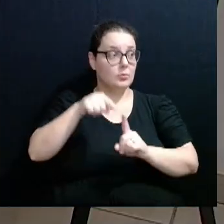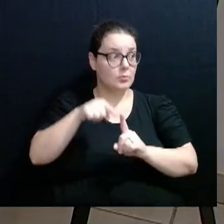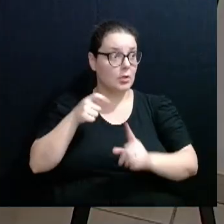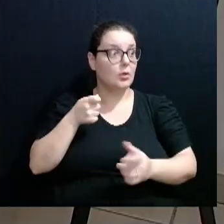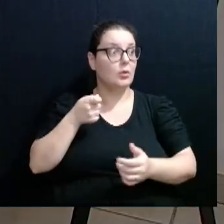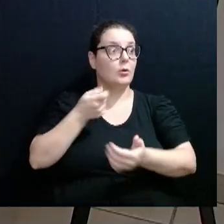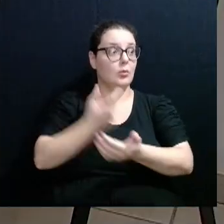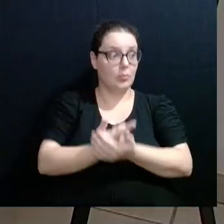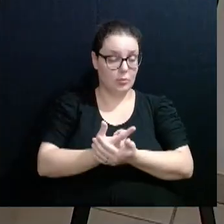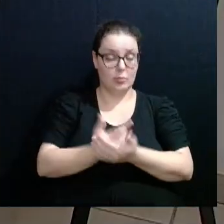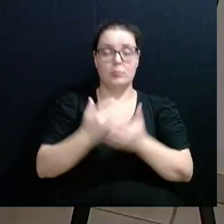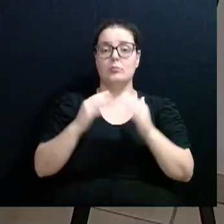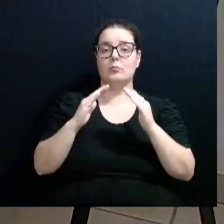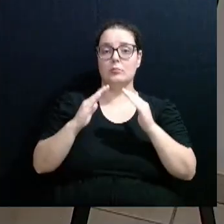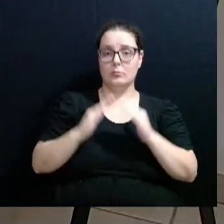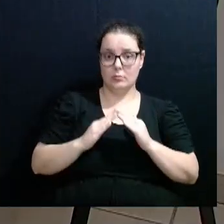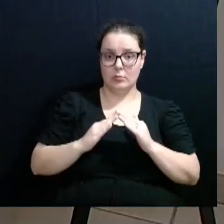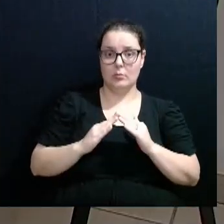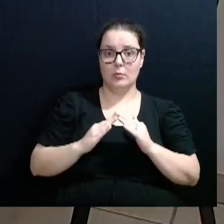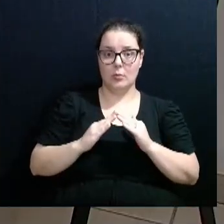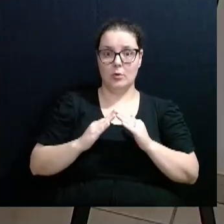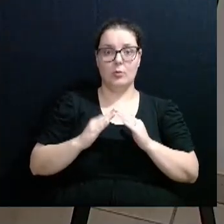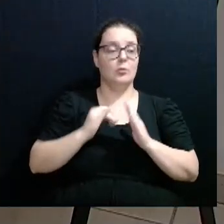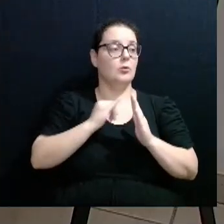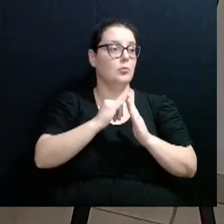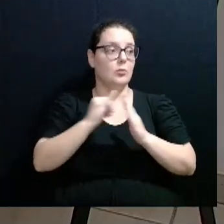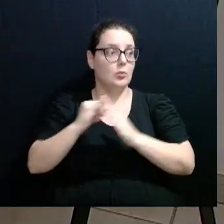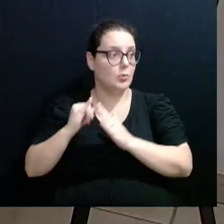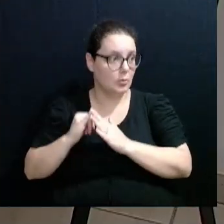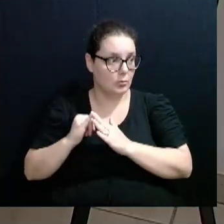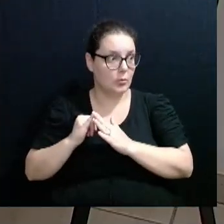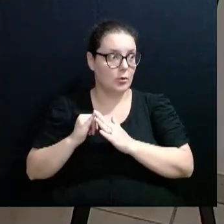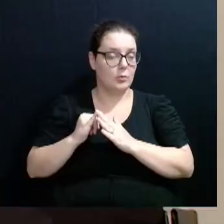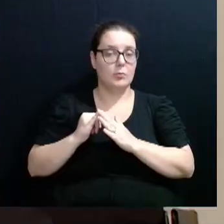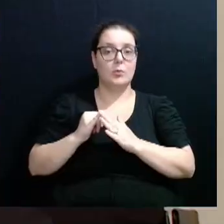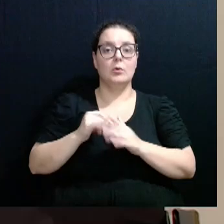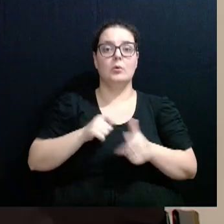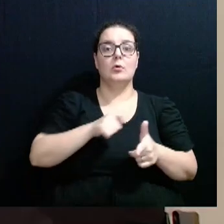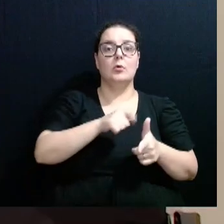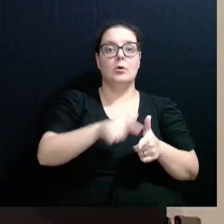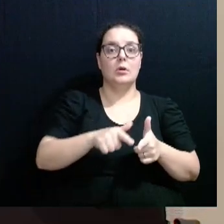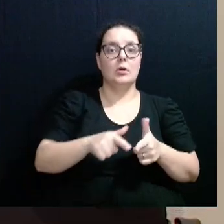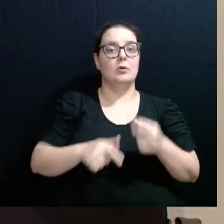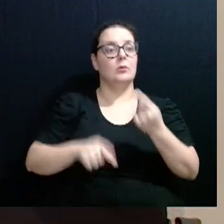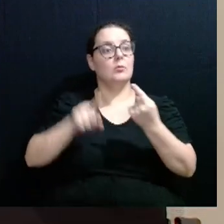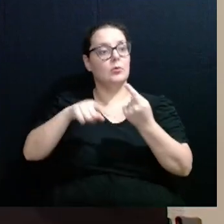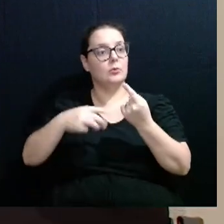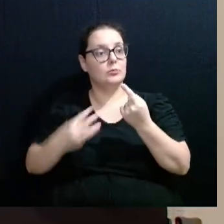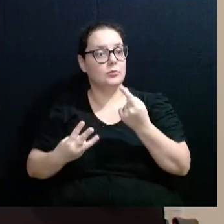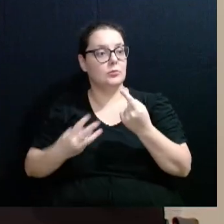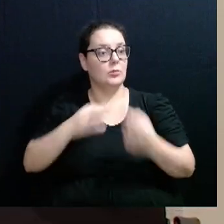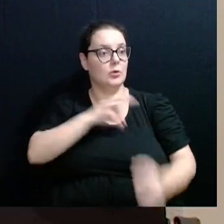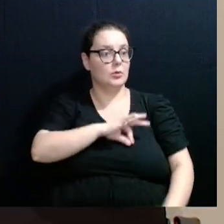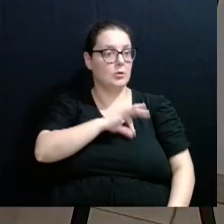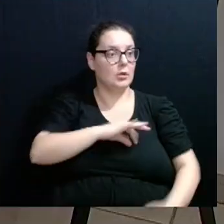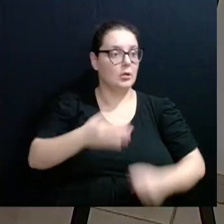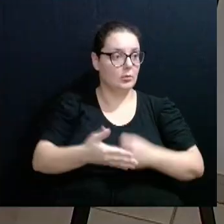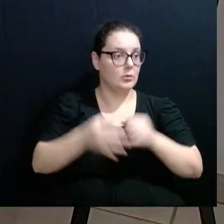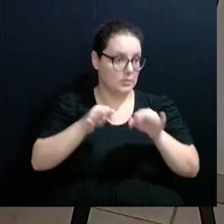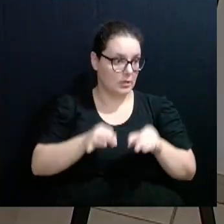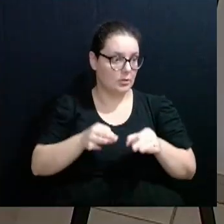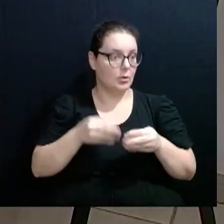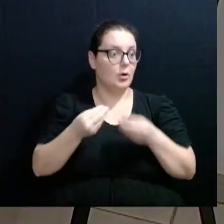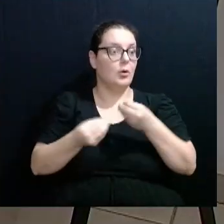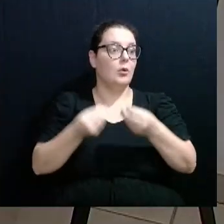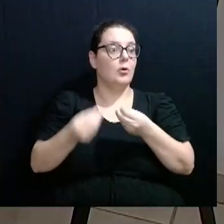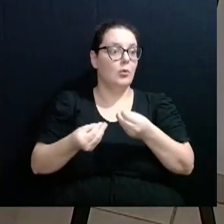casa, né, um imóvel que seja, e alugar por 1/3 do salário mínimo, correto? Como que foi, então, a partir